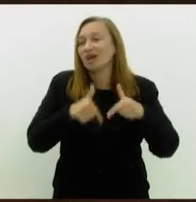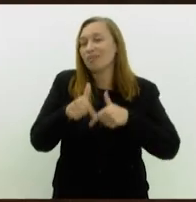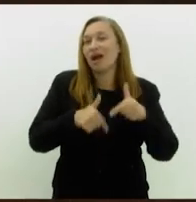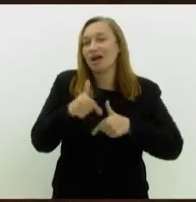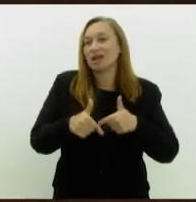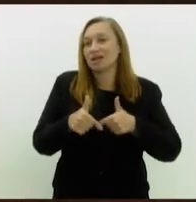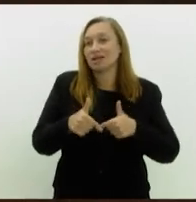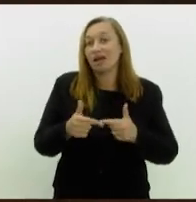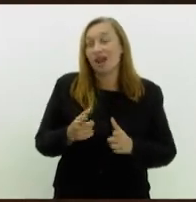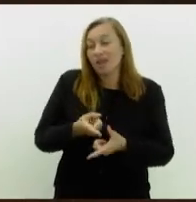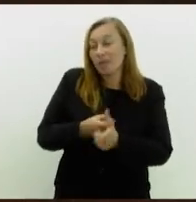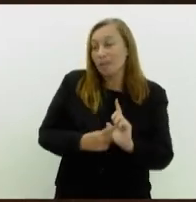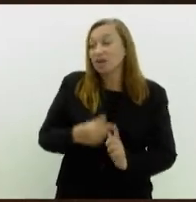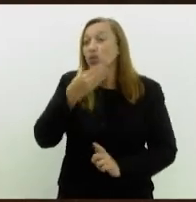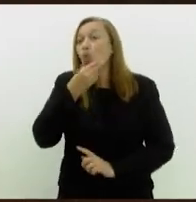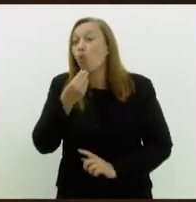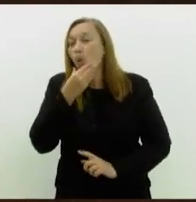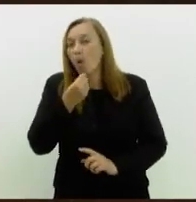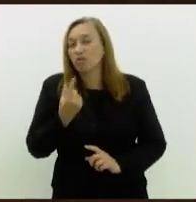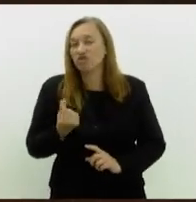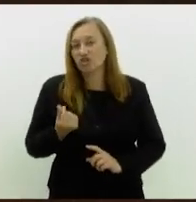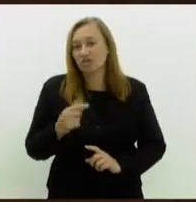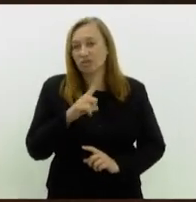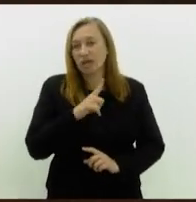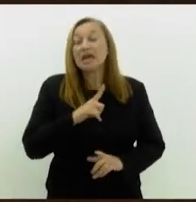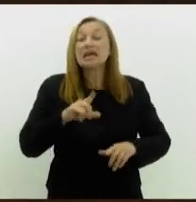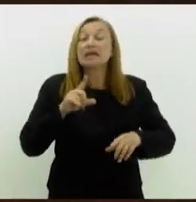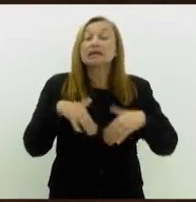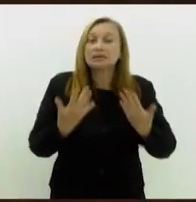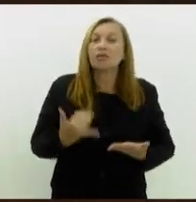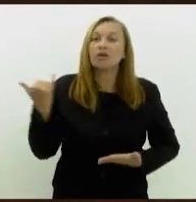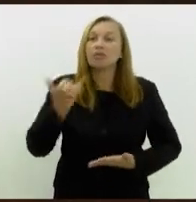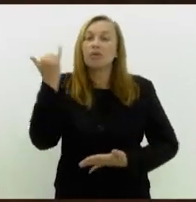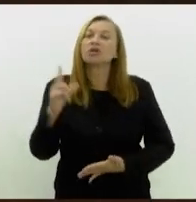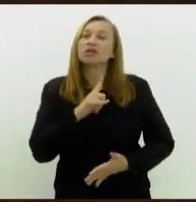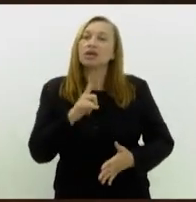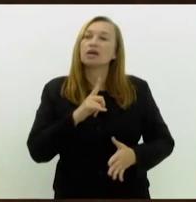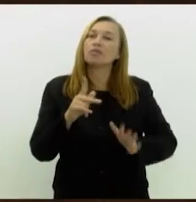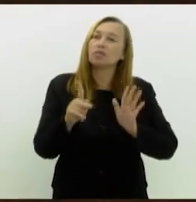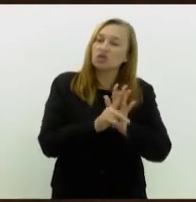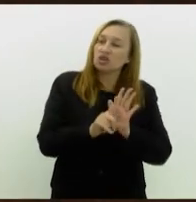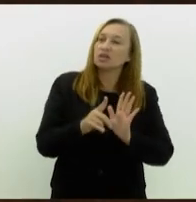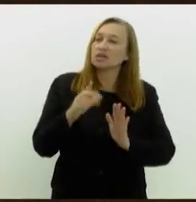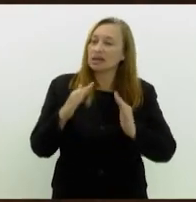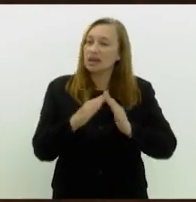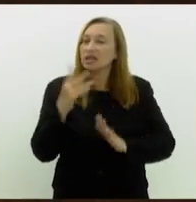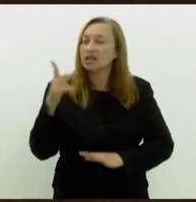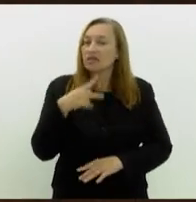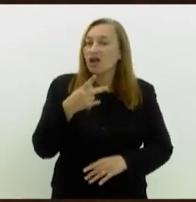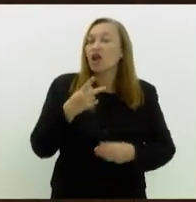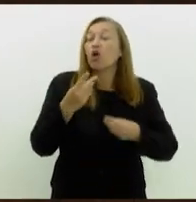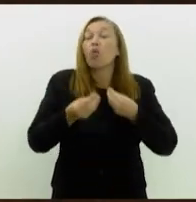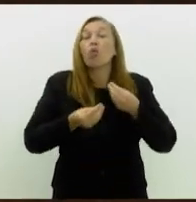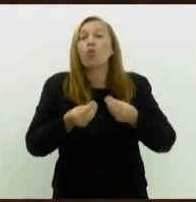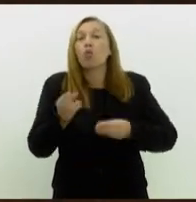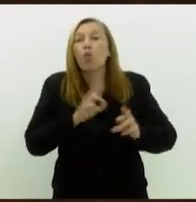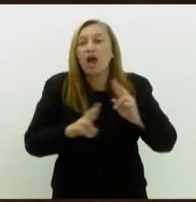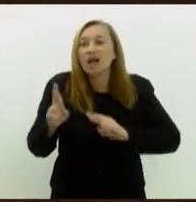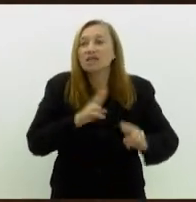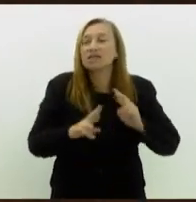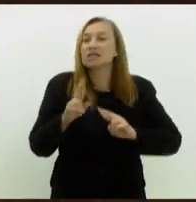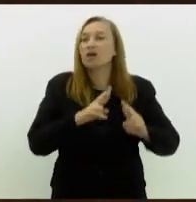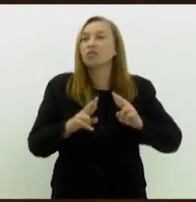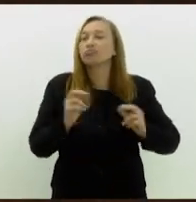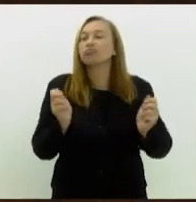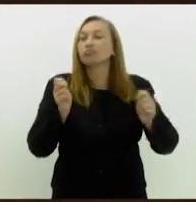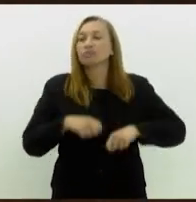a sustentabilidade da sua família então é importante temp projetos nessa casa que fala com com relação à